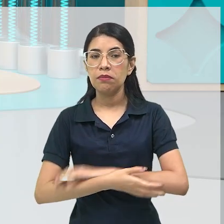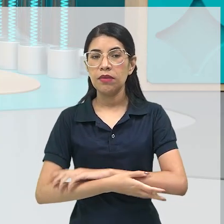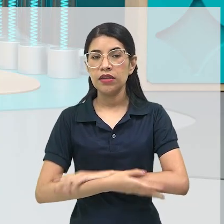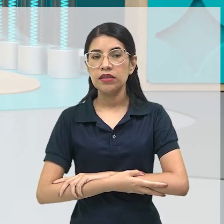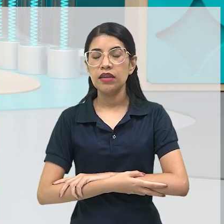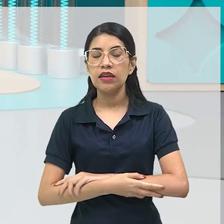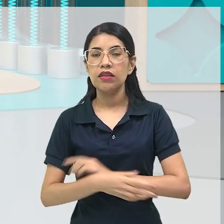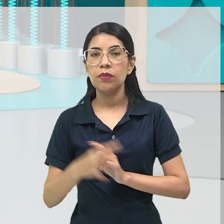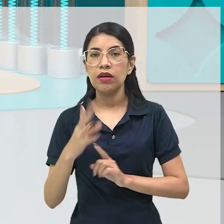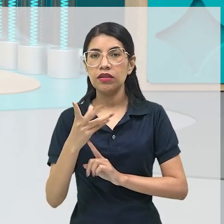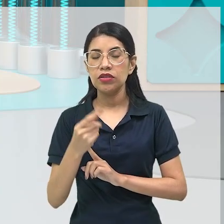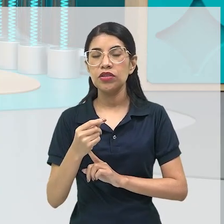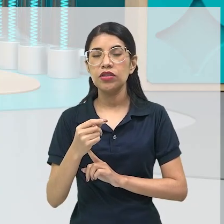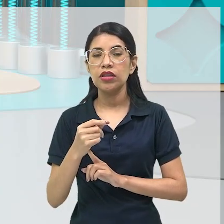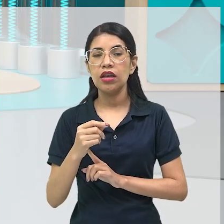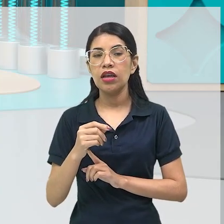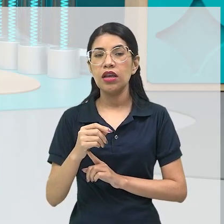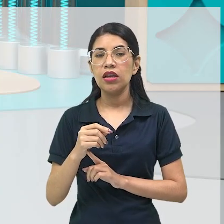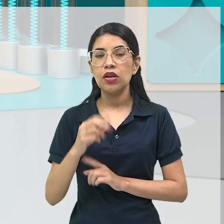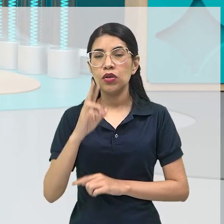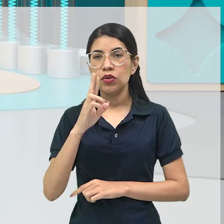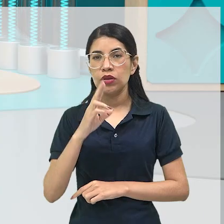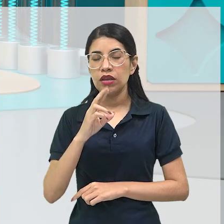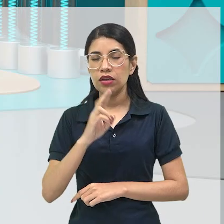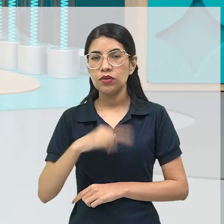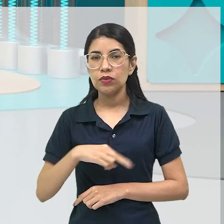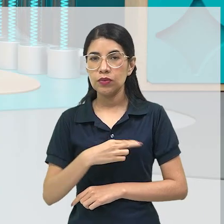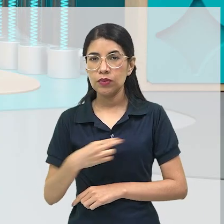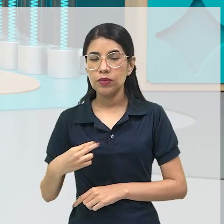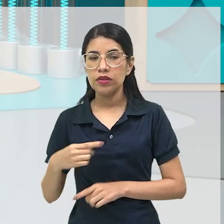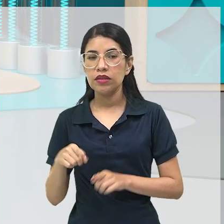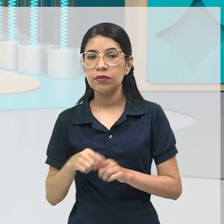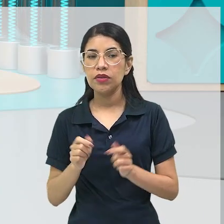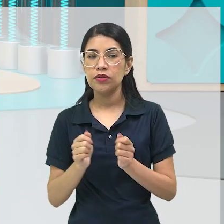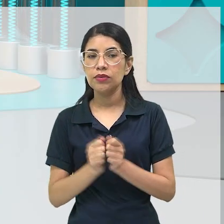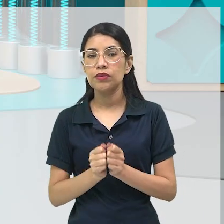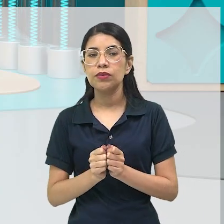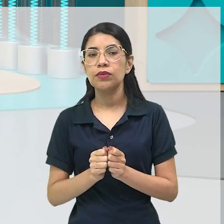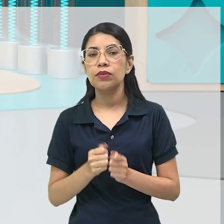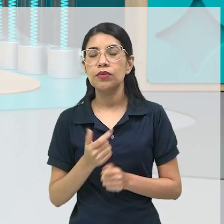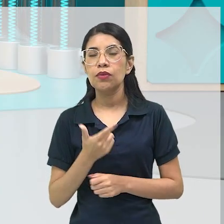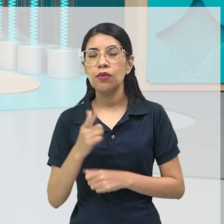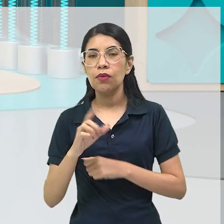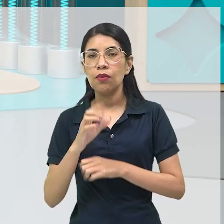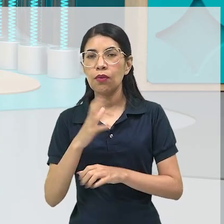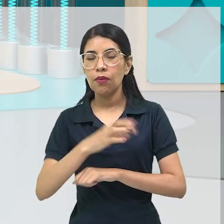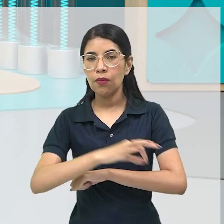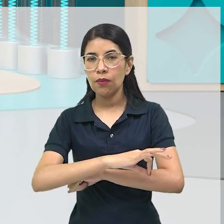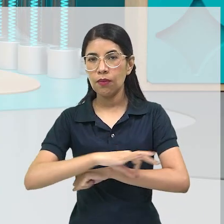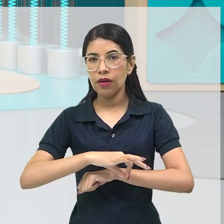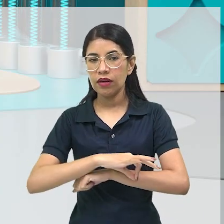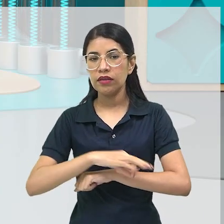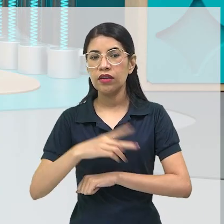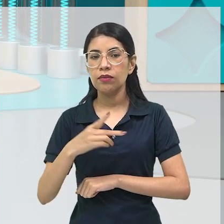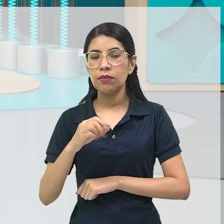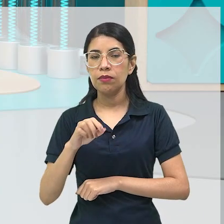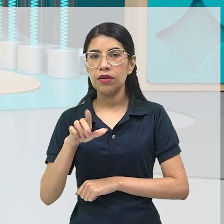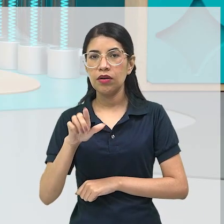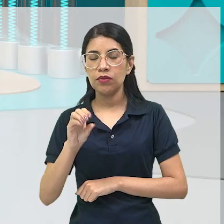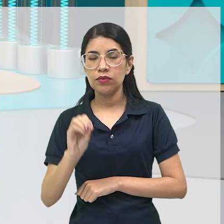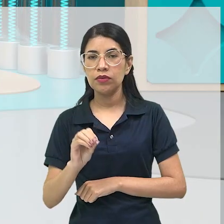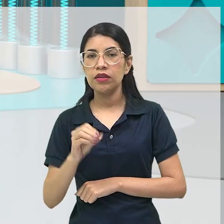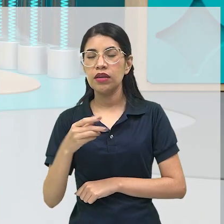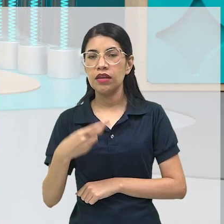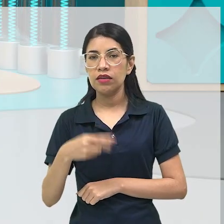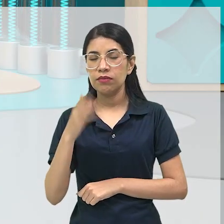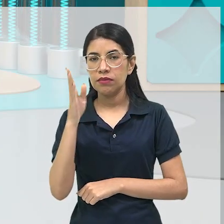nosso arquiteto brasileiro Paulo Tavares. Então, a gente tem aí uma foto, um registro, porque